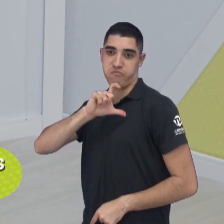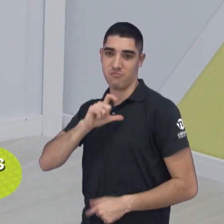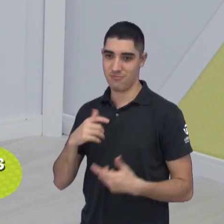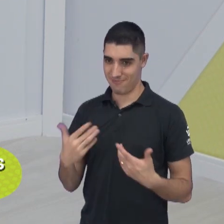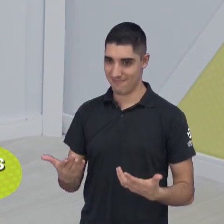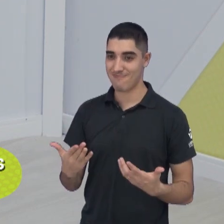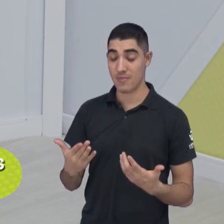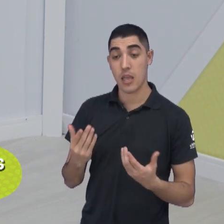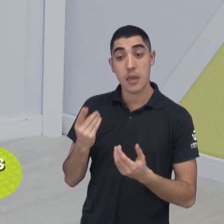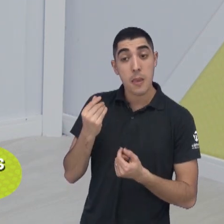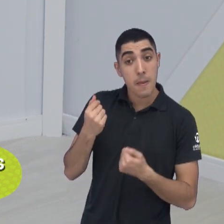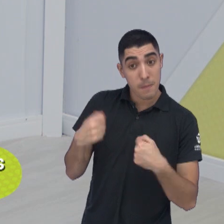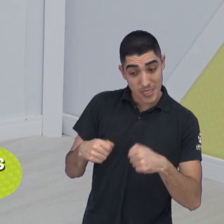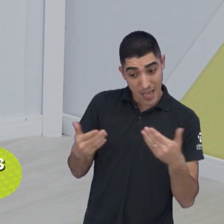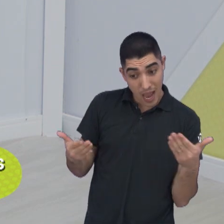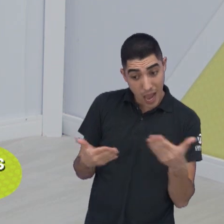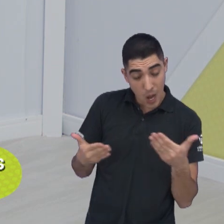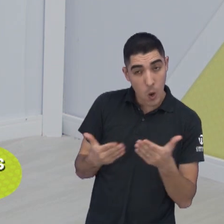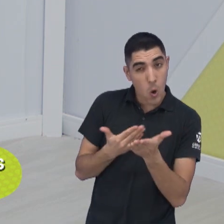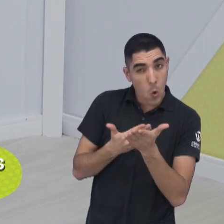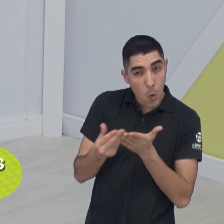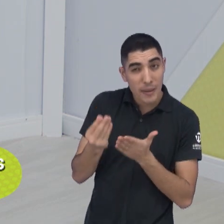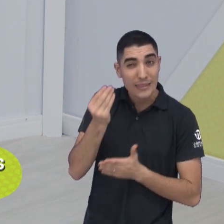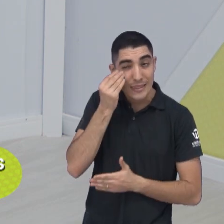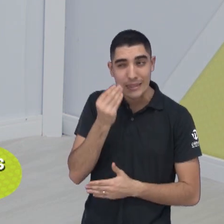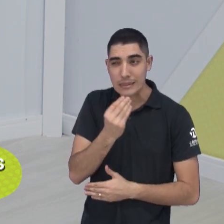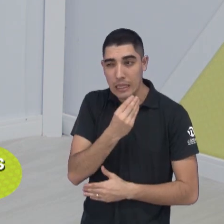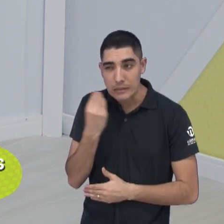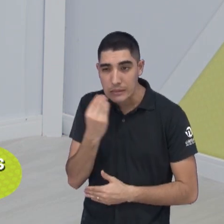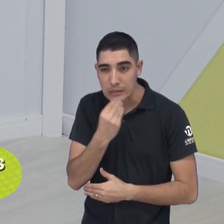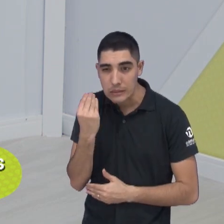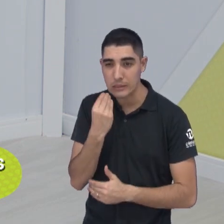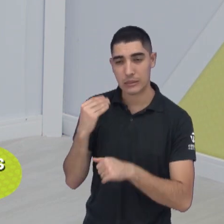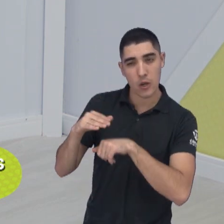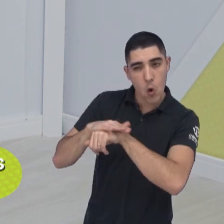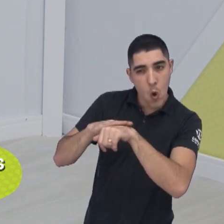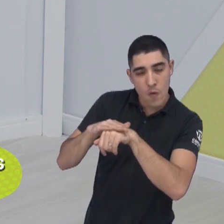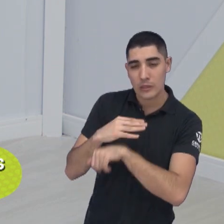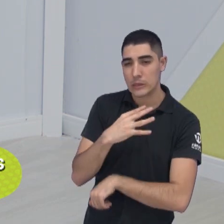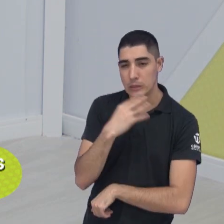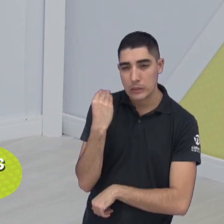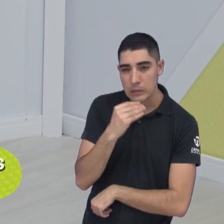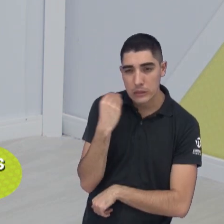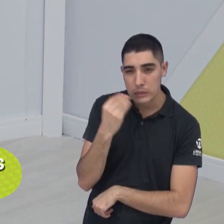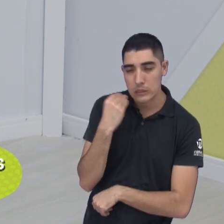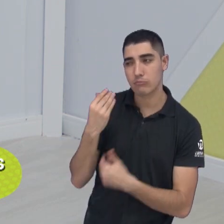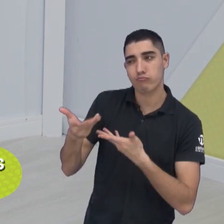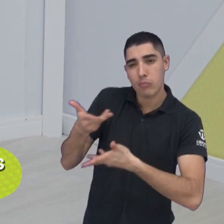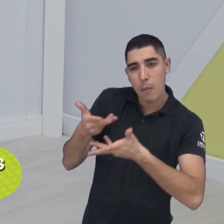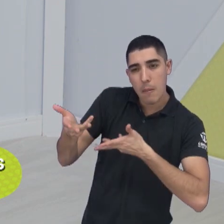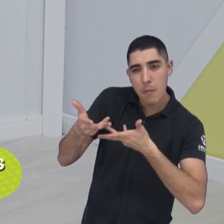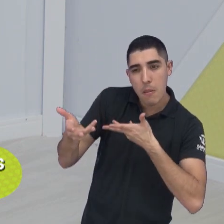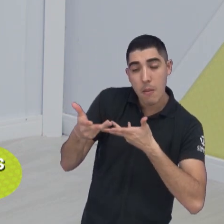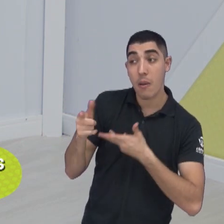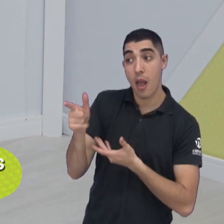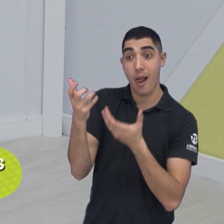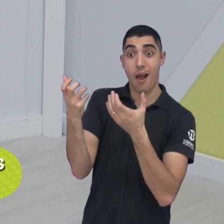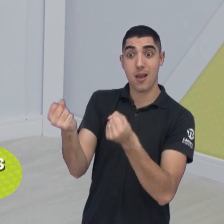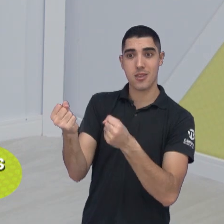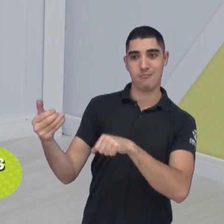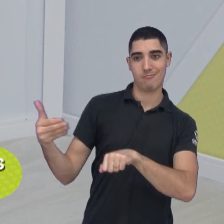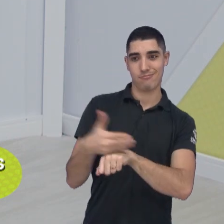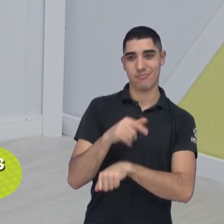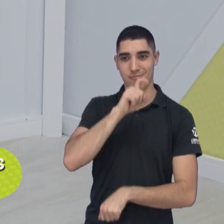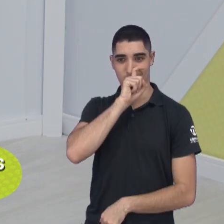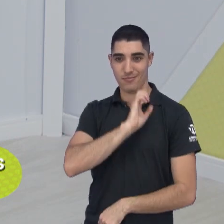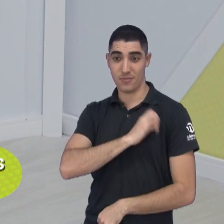de convencimento neste momento vai ser um trabalho muito árduo, ao qual eles falaram dessa situação, e que realmente é um fator que preocupa